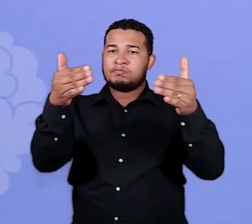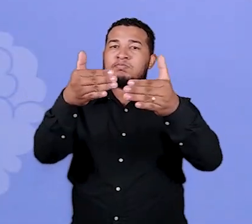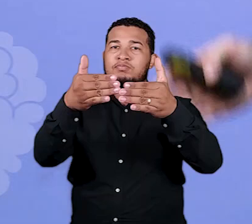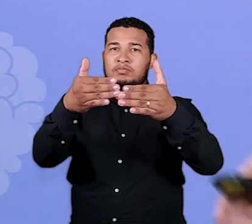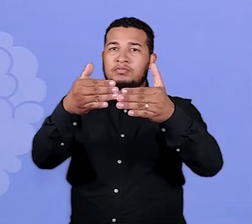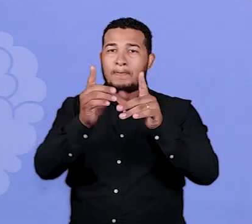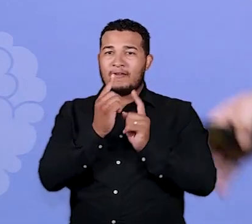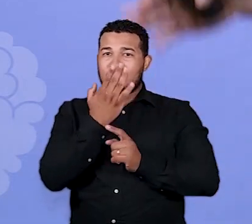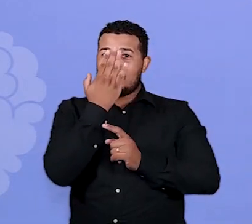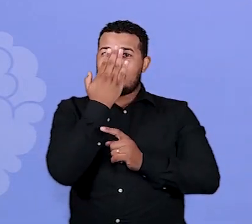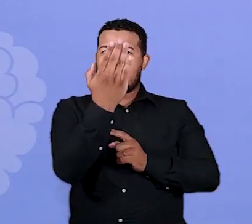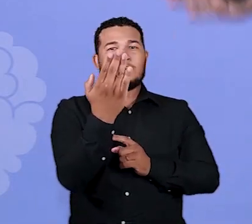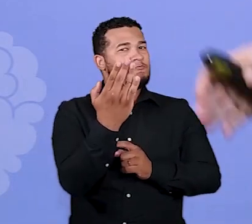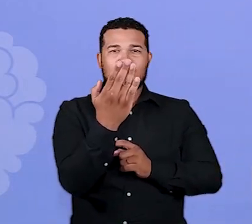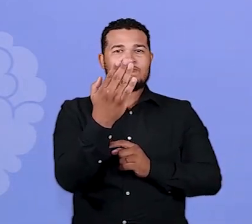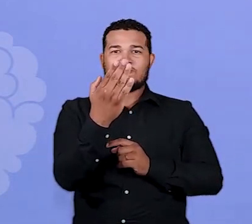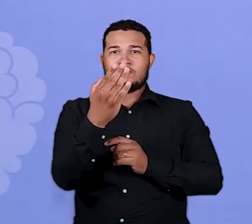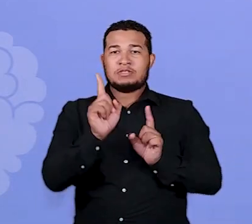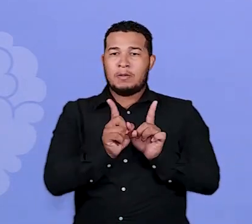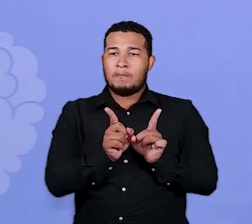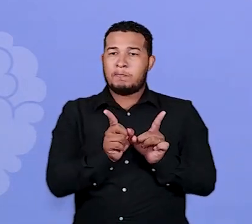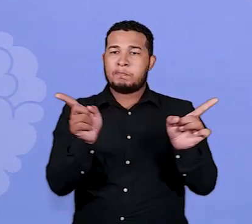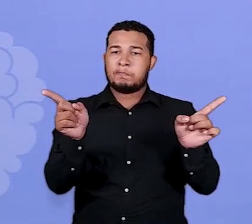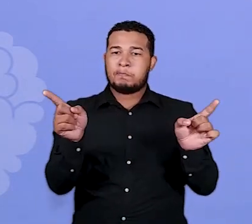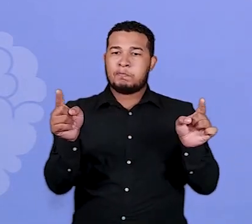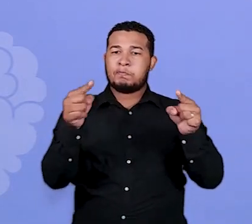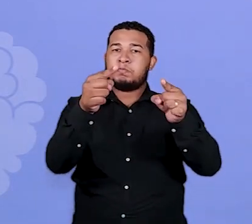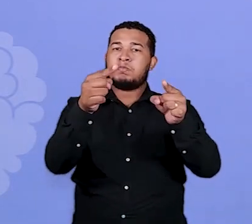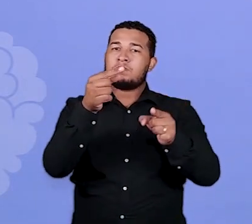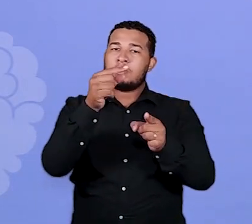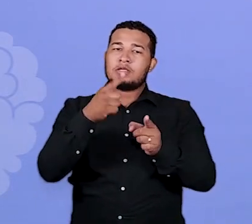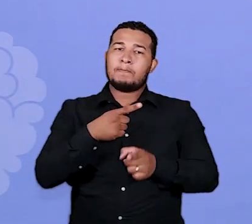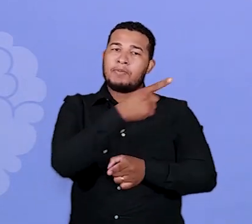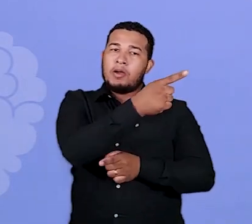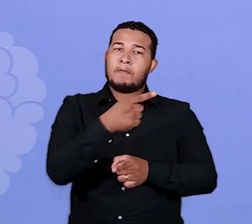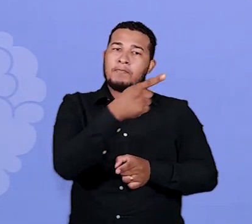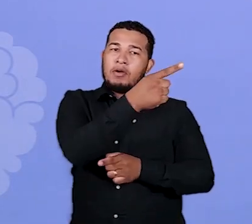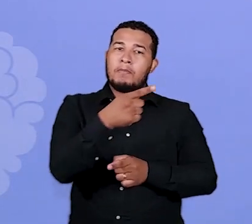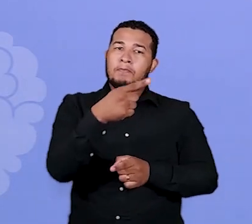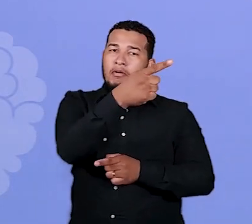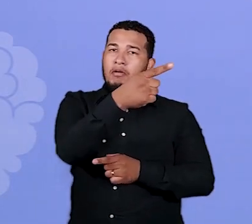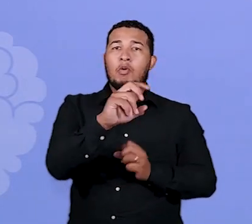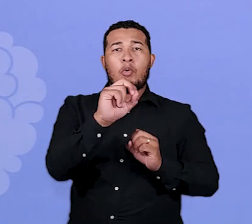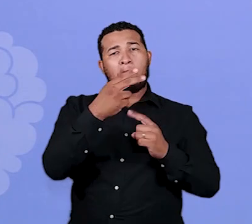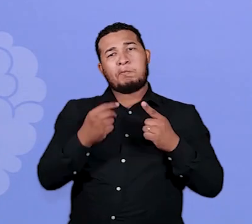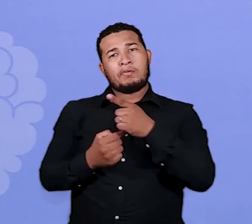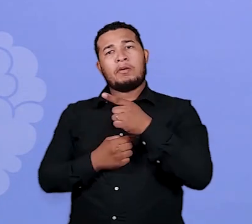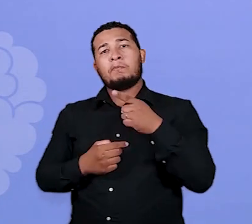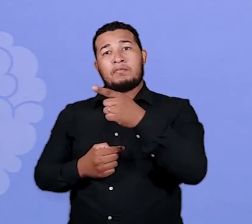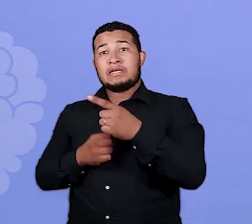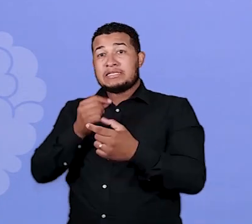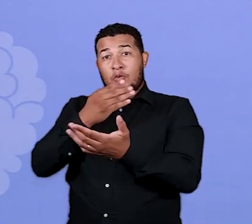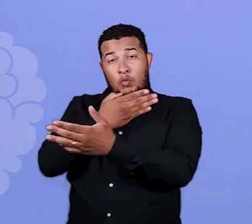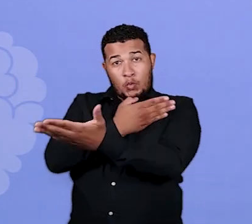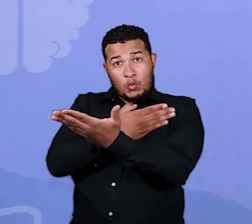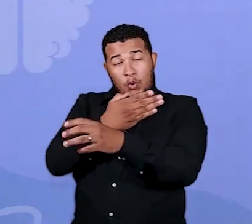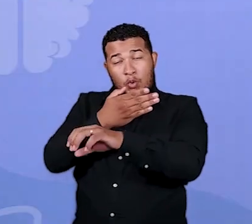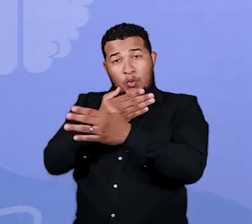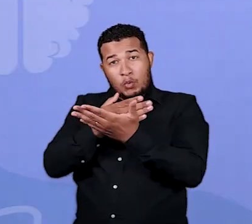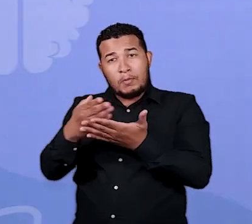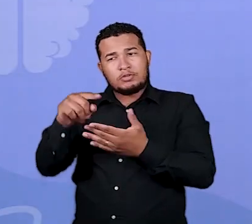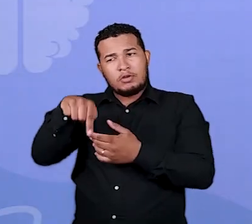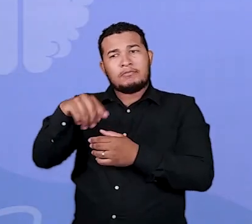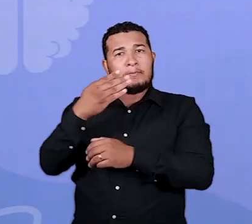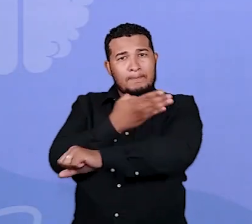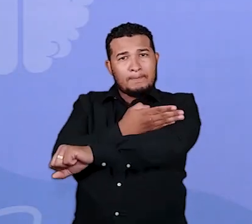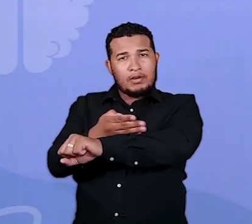você observar depois na tela, sempre na diagonal. E se ele está numa casa branca, ele vai ficar até o final do jogo na casa branca. Então